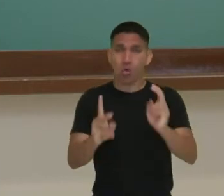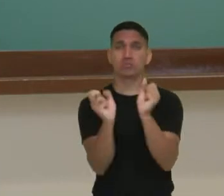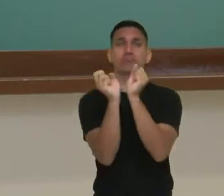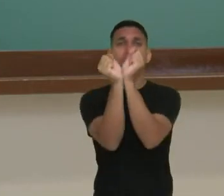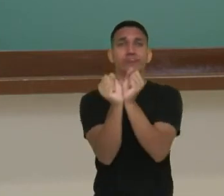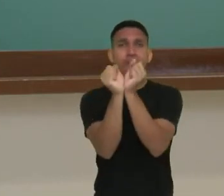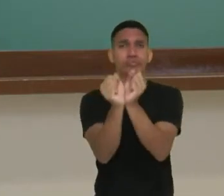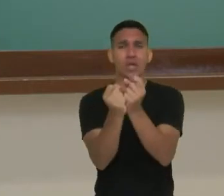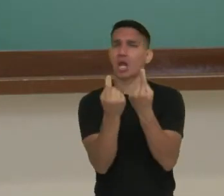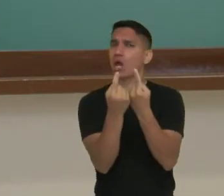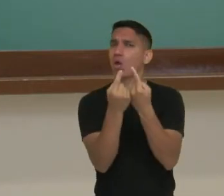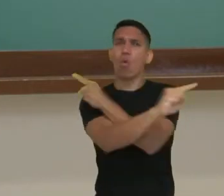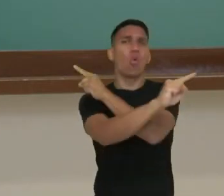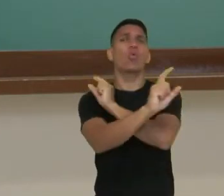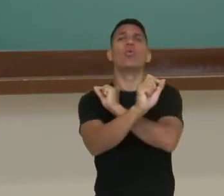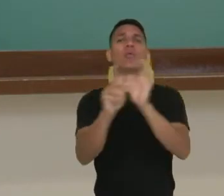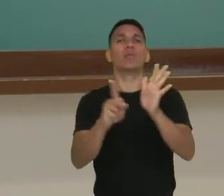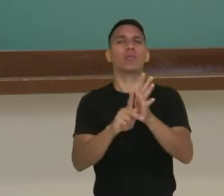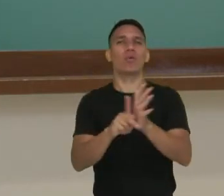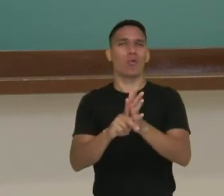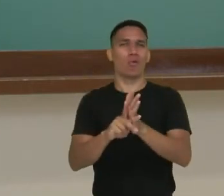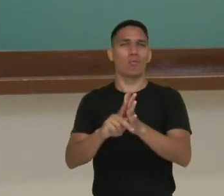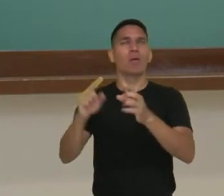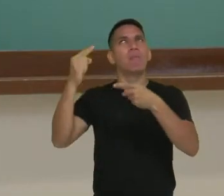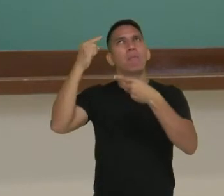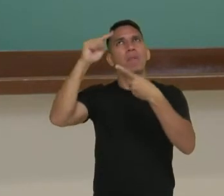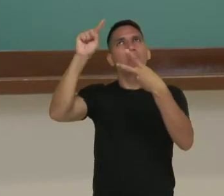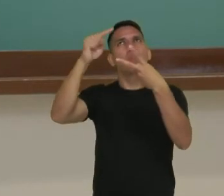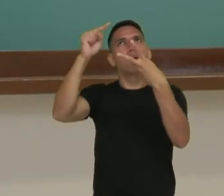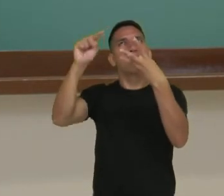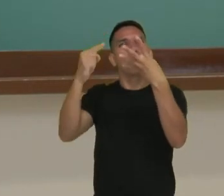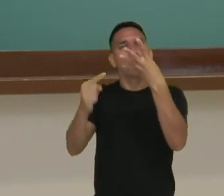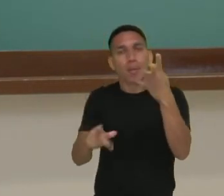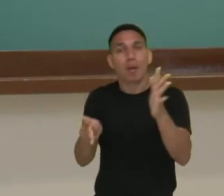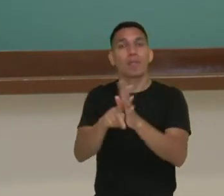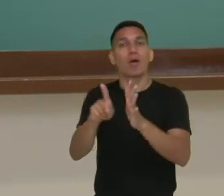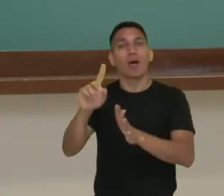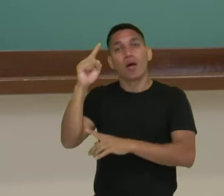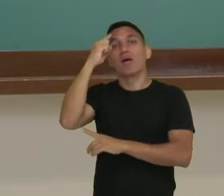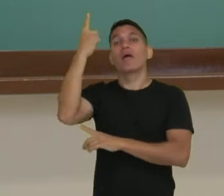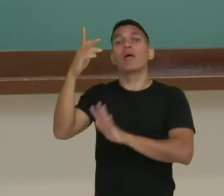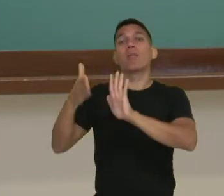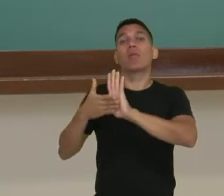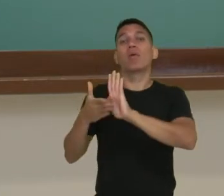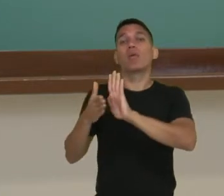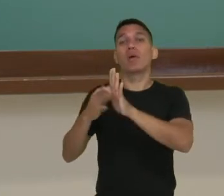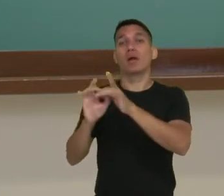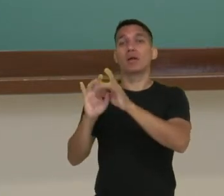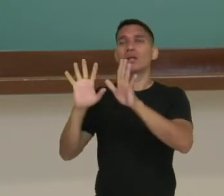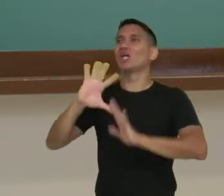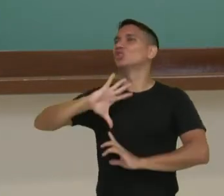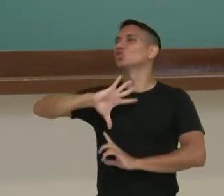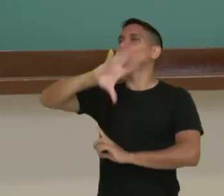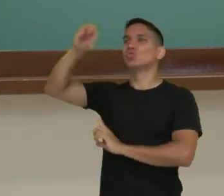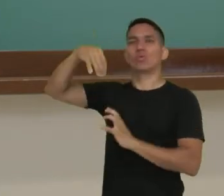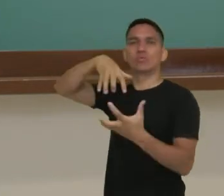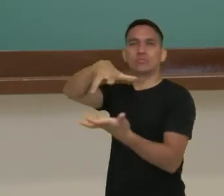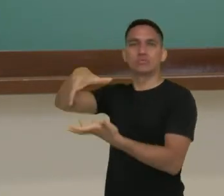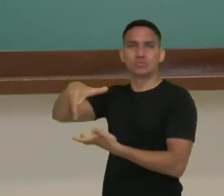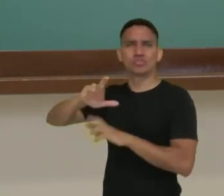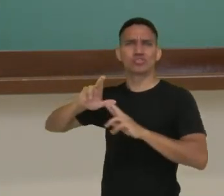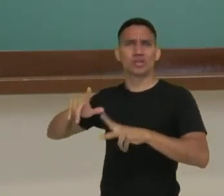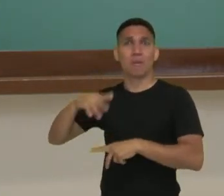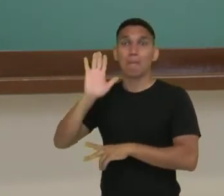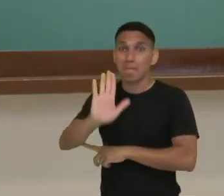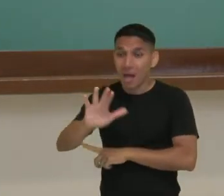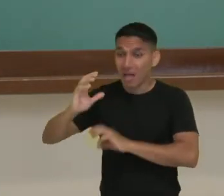dos ideais liberais que já eram pregados em todo o mundo. Aqui no Brasil, o ideal liberal, ele era